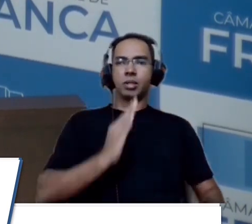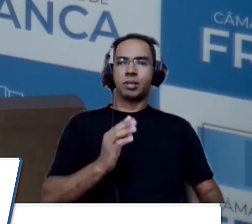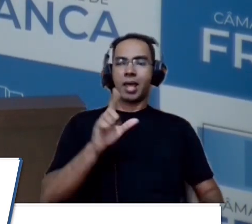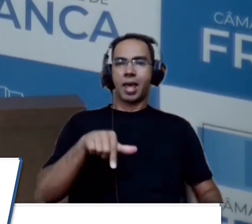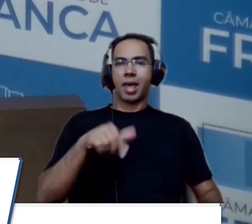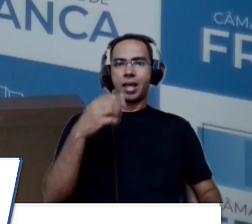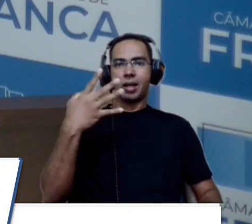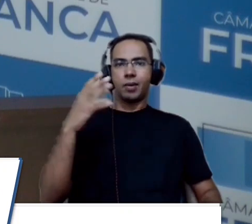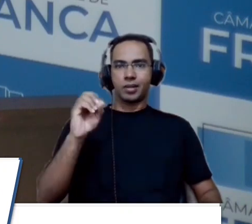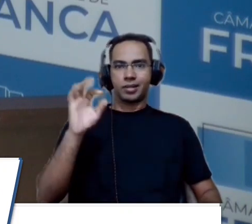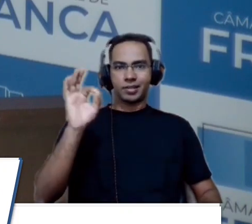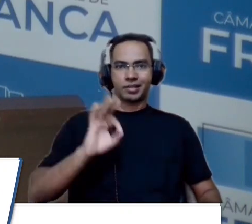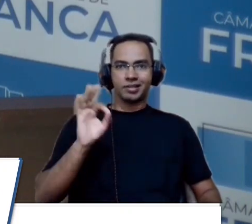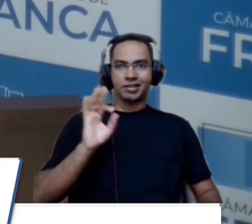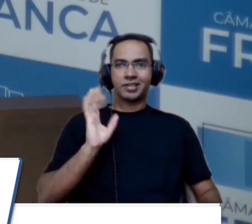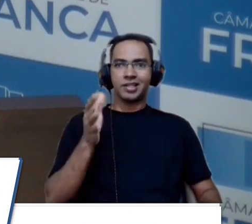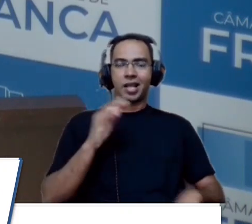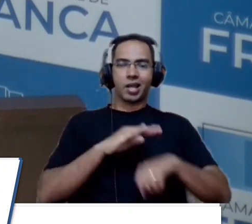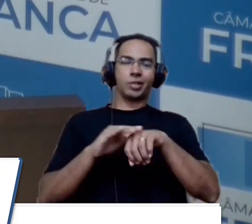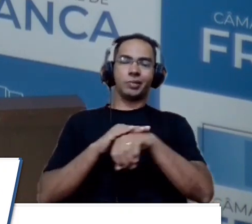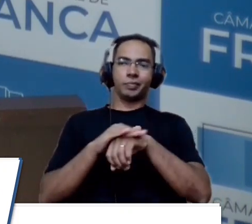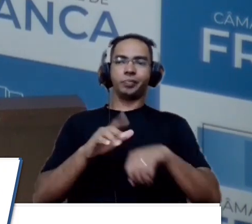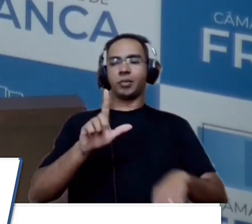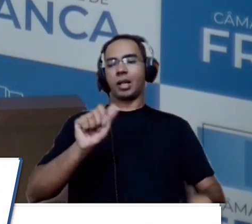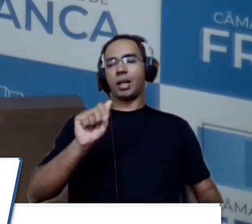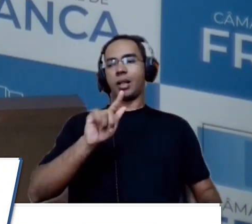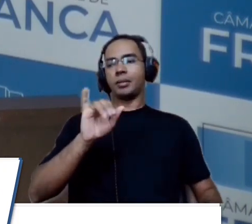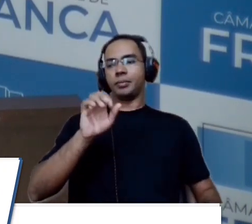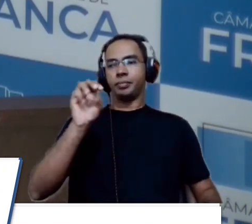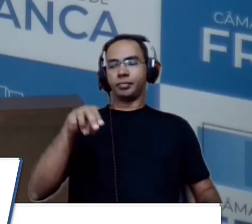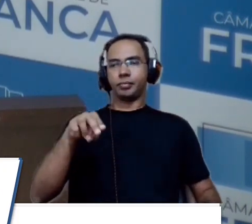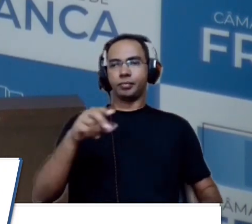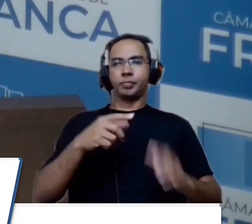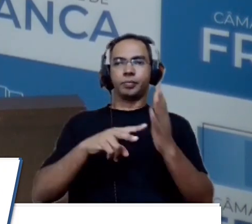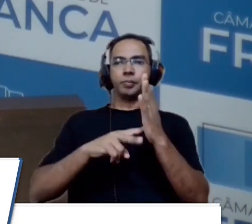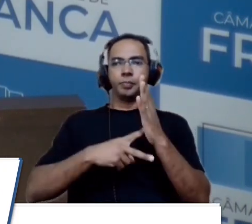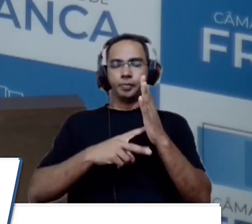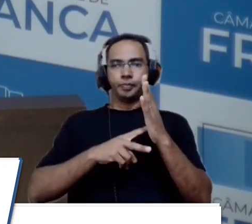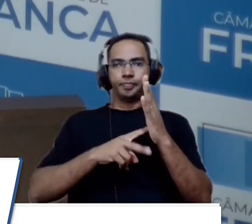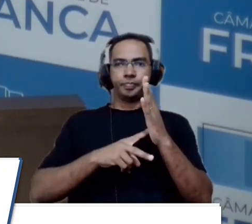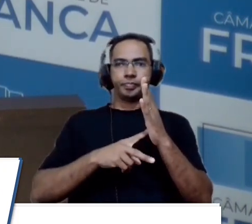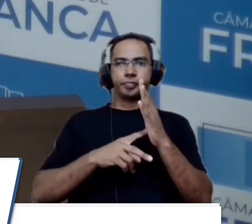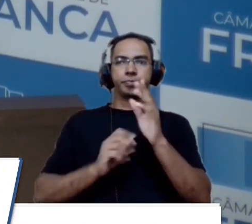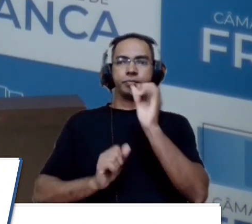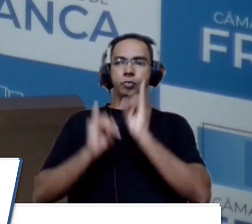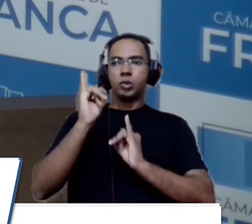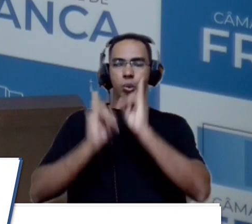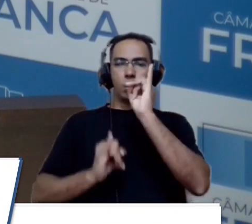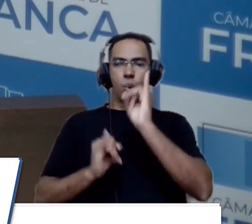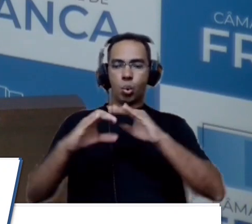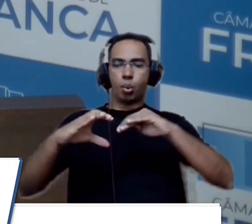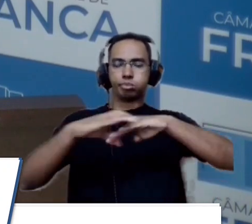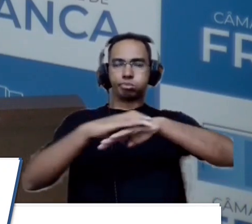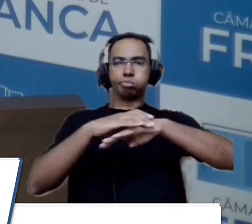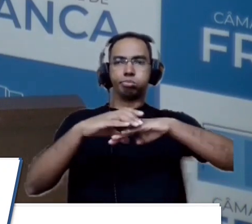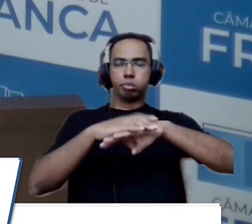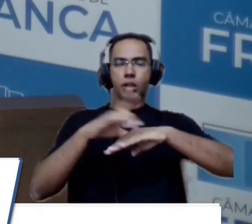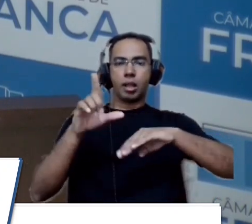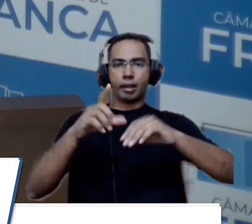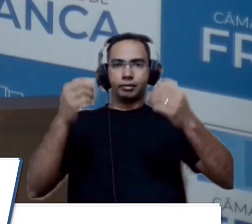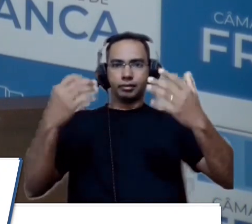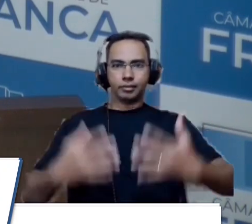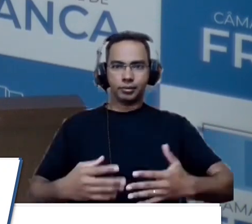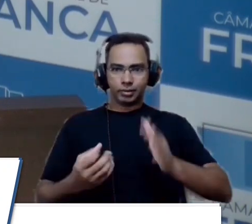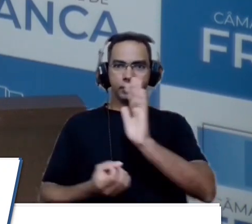Eu conversei com o Lazinho do Sindicato Patronal da Indústria de Calçado, ele falou que a produção